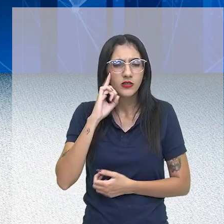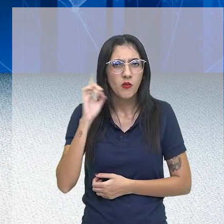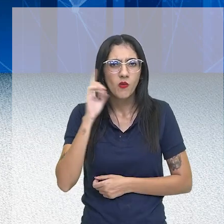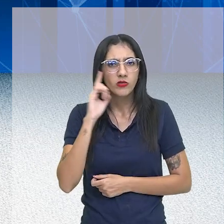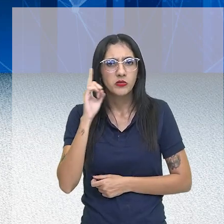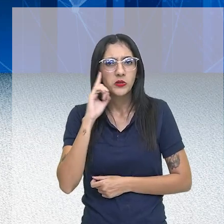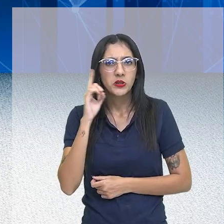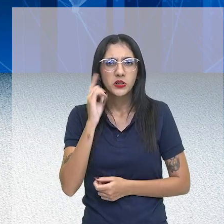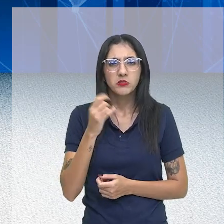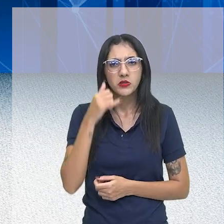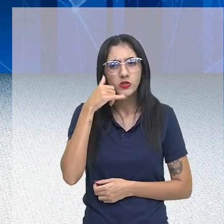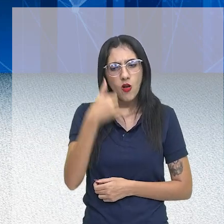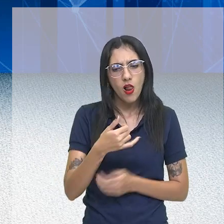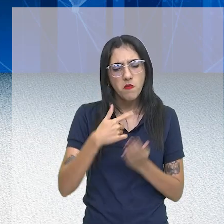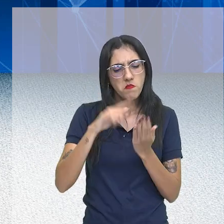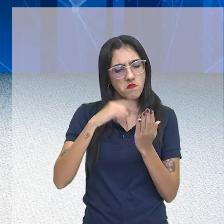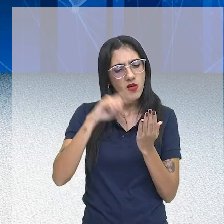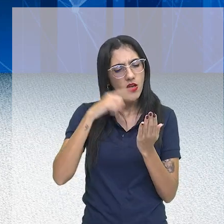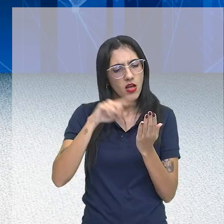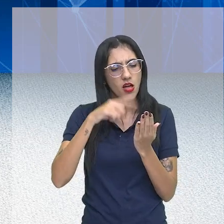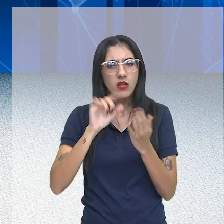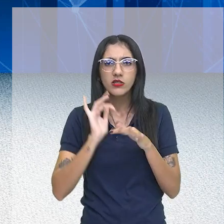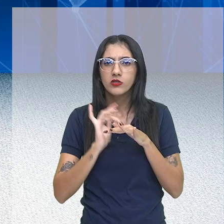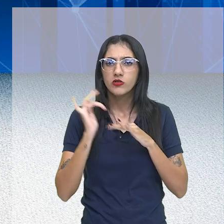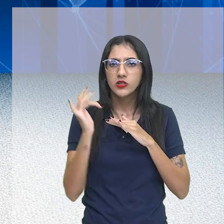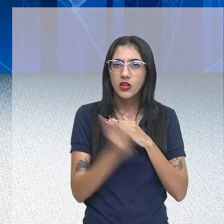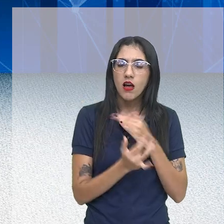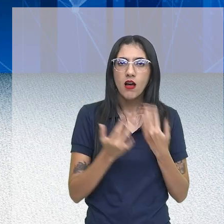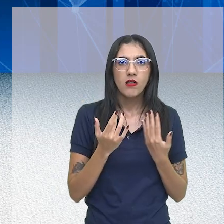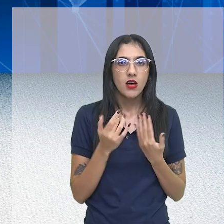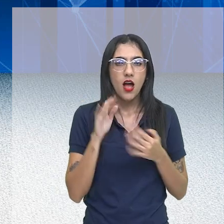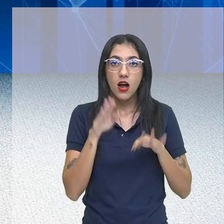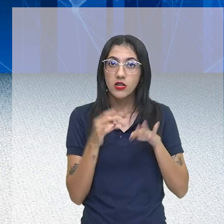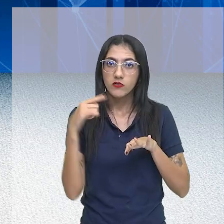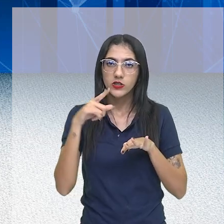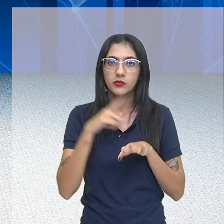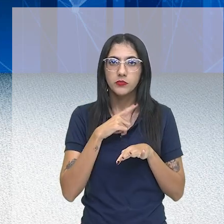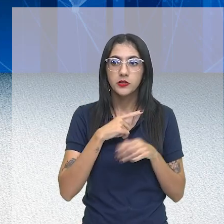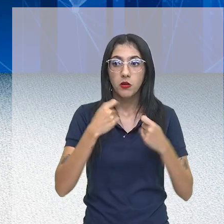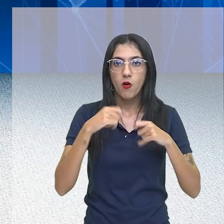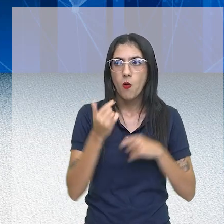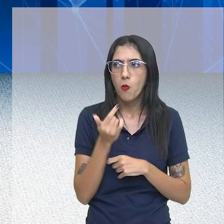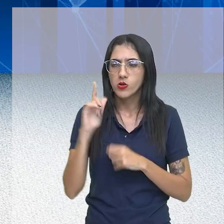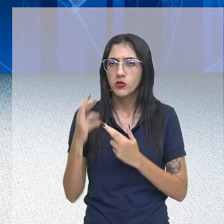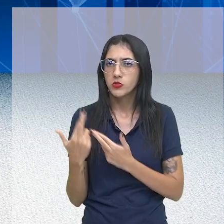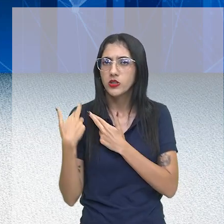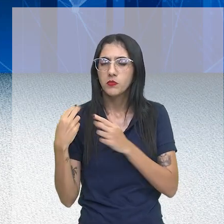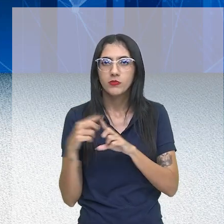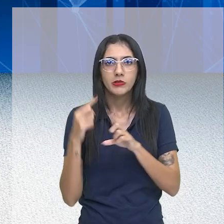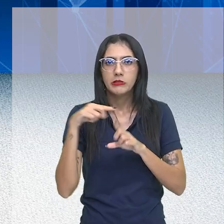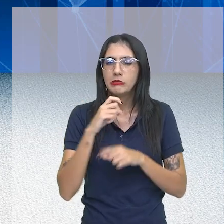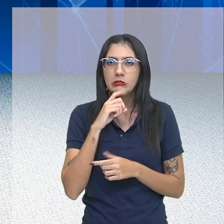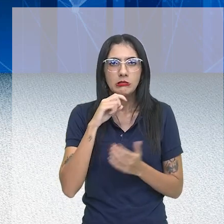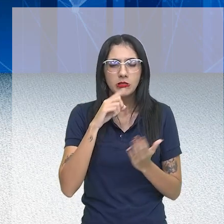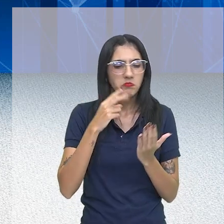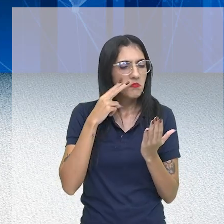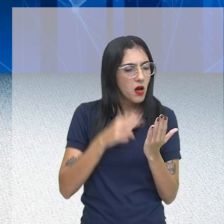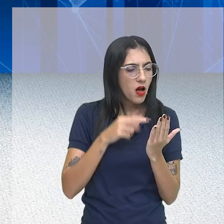em ficar rolando o feed nas redes sociais, às vezes você tem outras ocupações a fazer, mas você não consegue